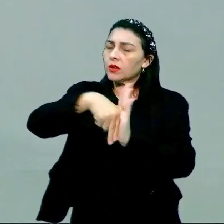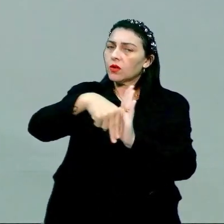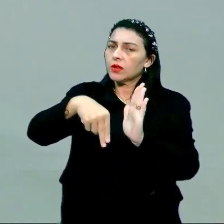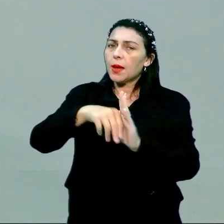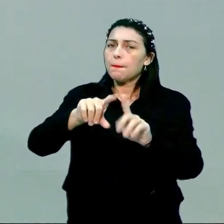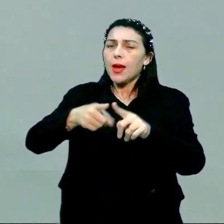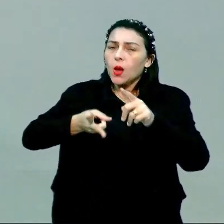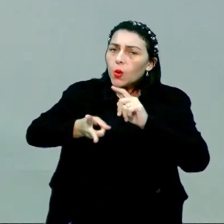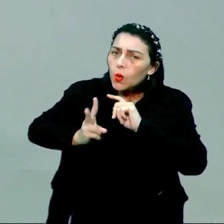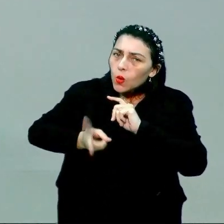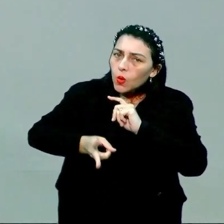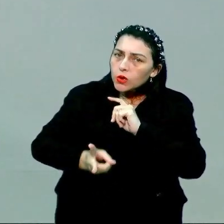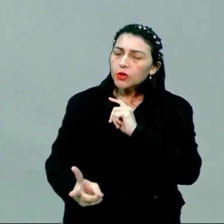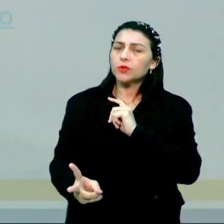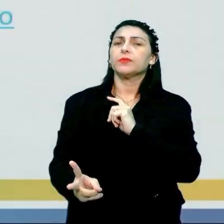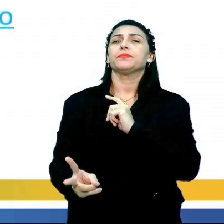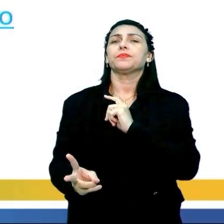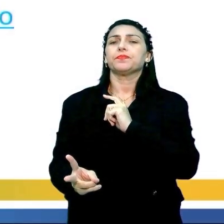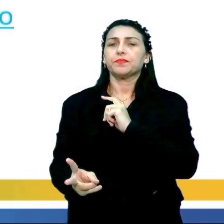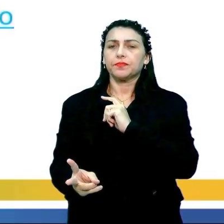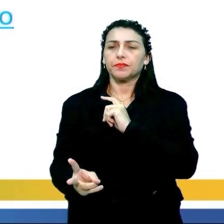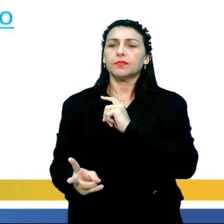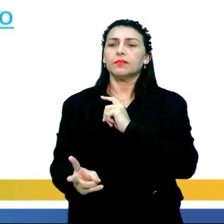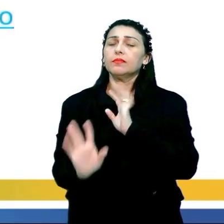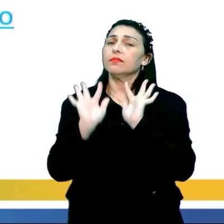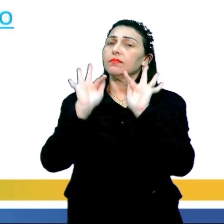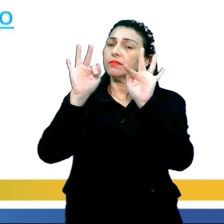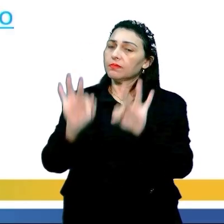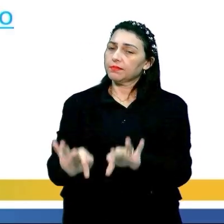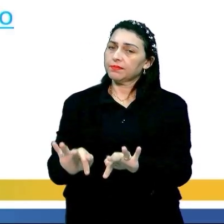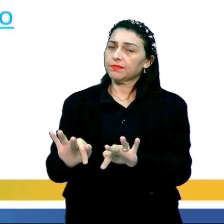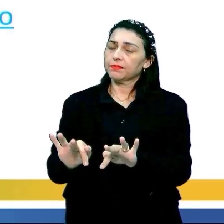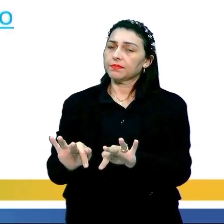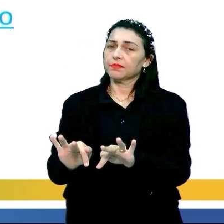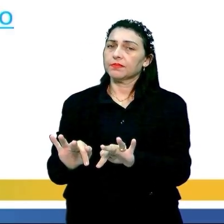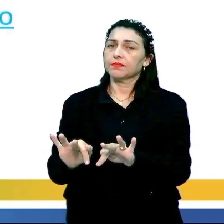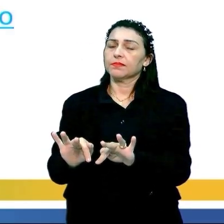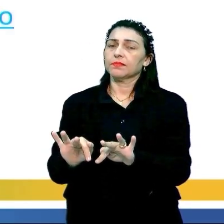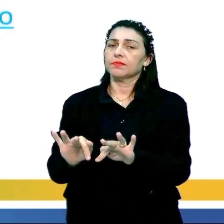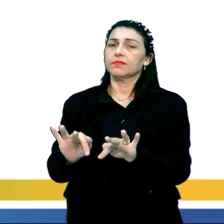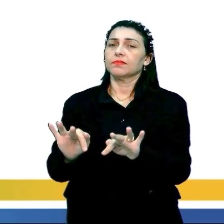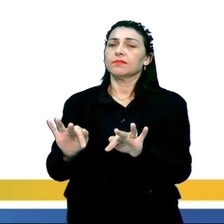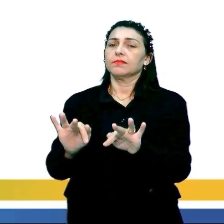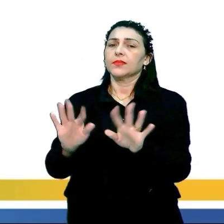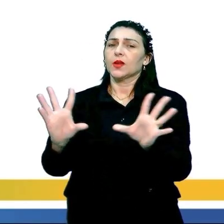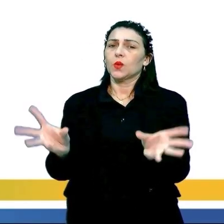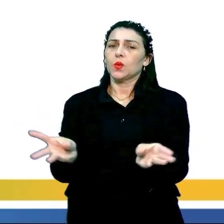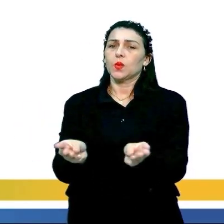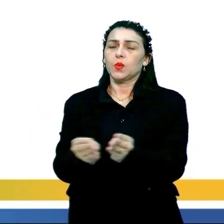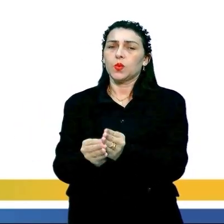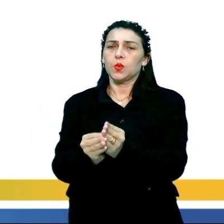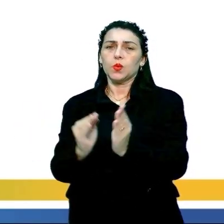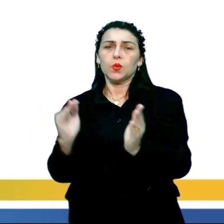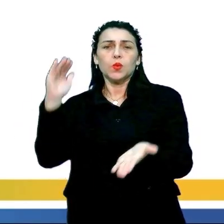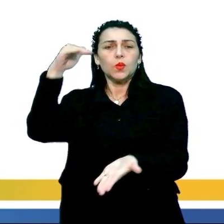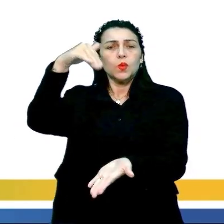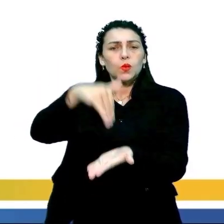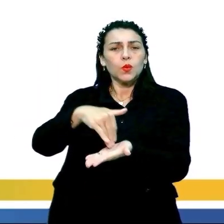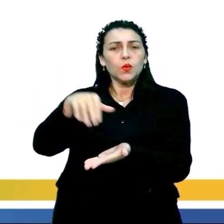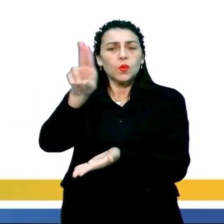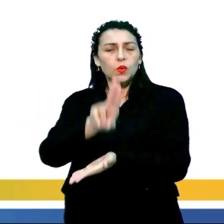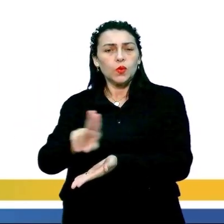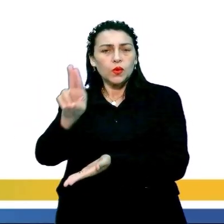ela continuou, né? Ela finalizou a sua conclusão, usando